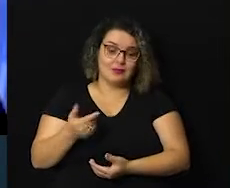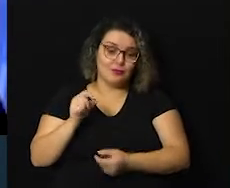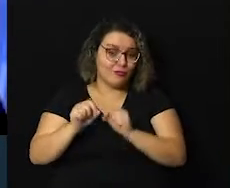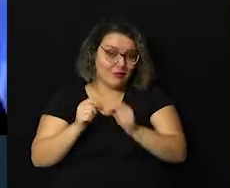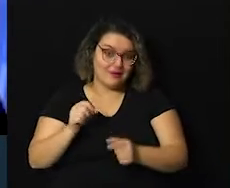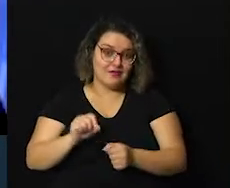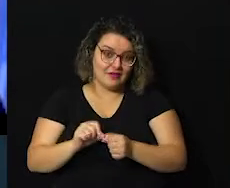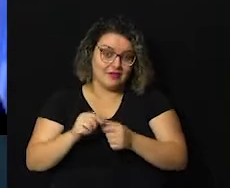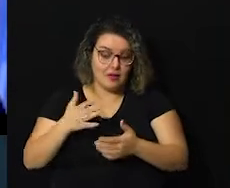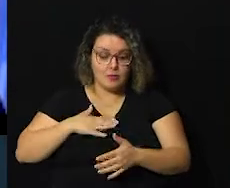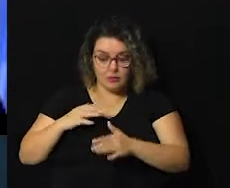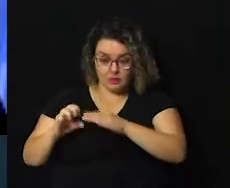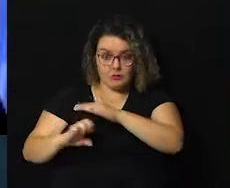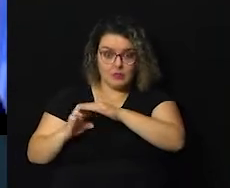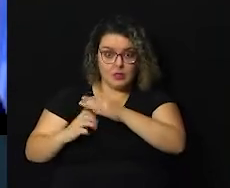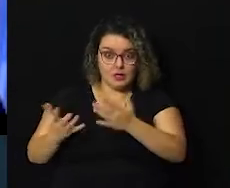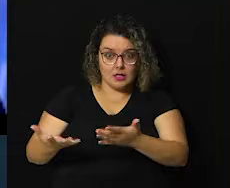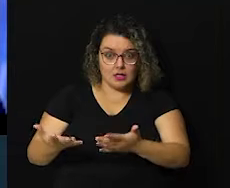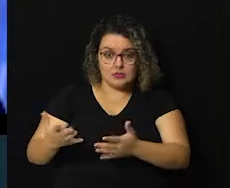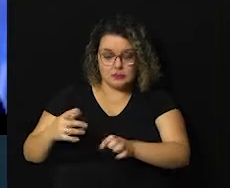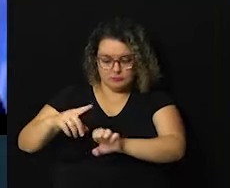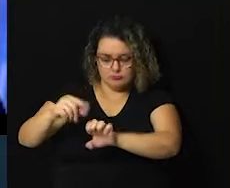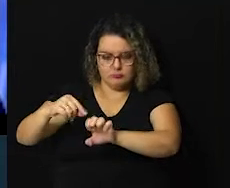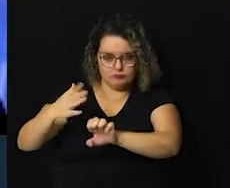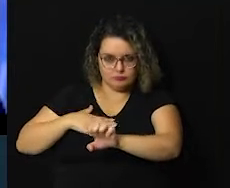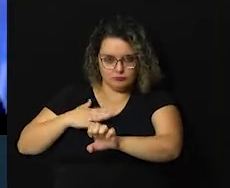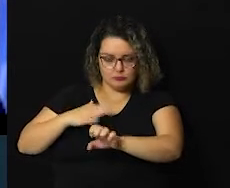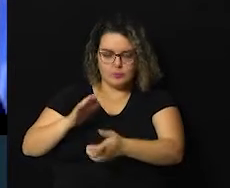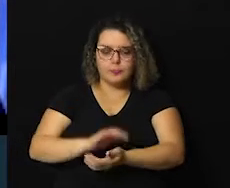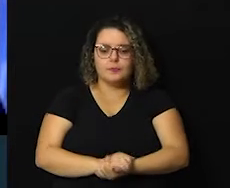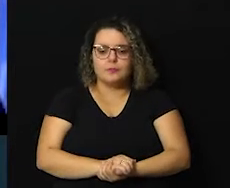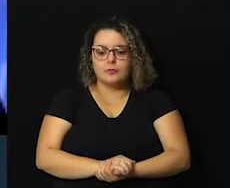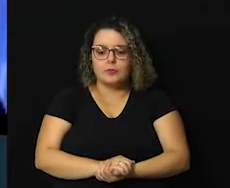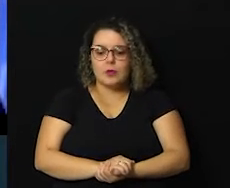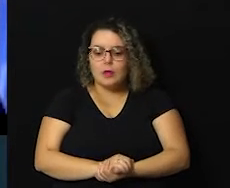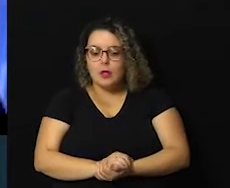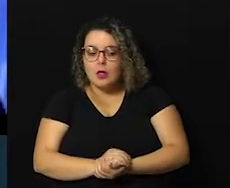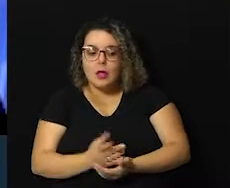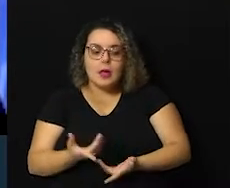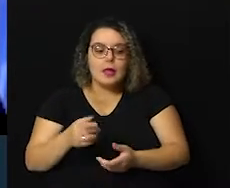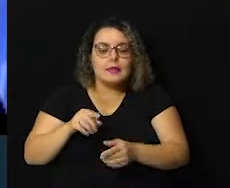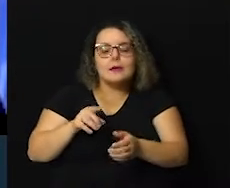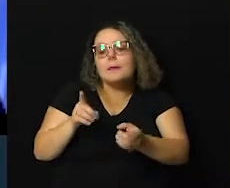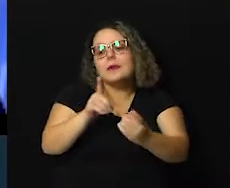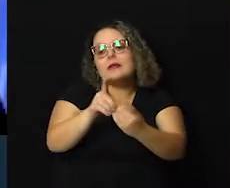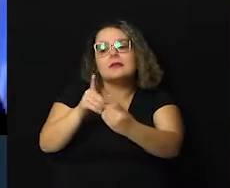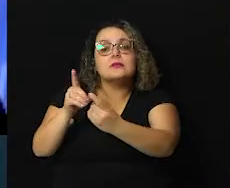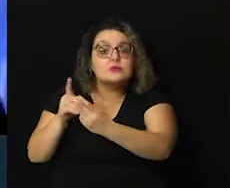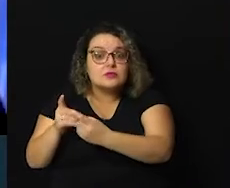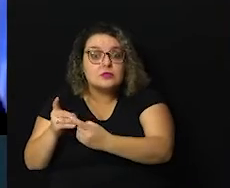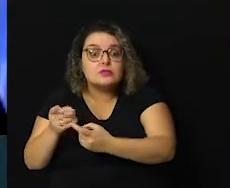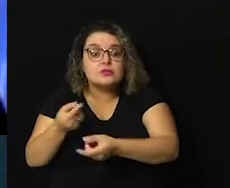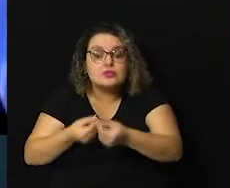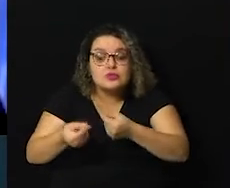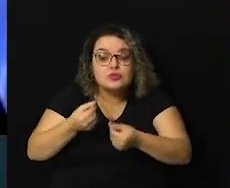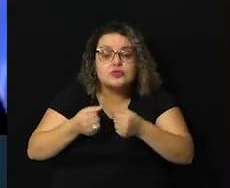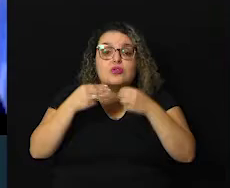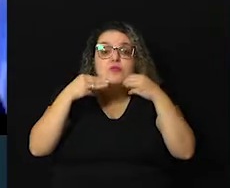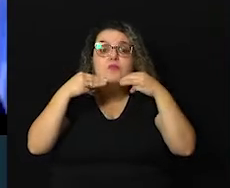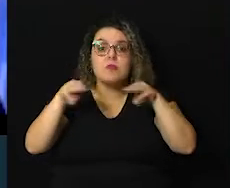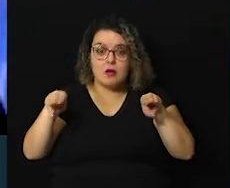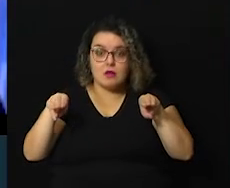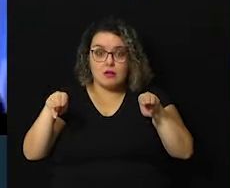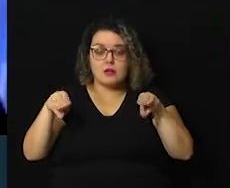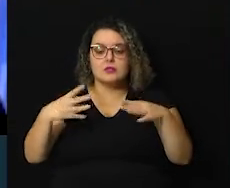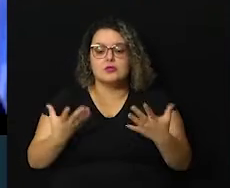empresa a minha empresa na verdade ela era uma empresa voltada era uma consultoria de o negócio com